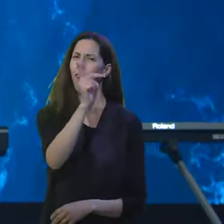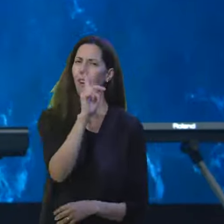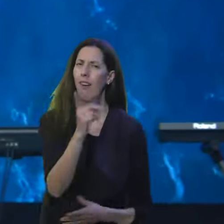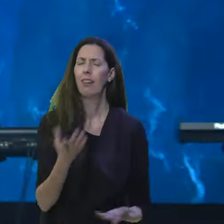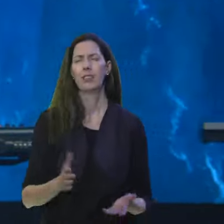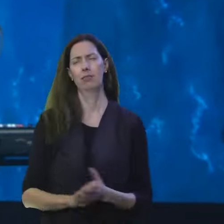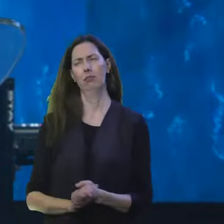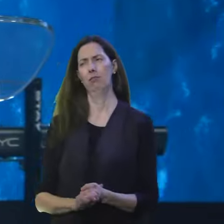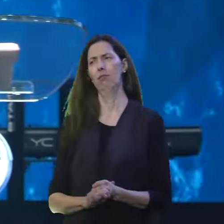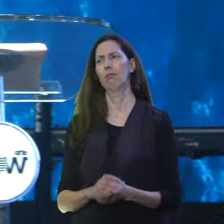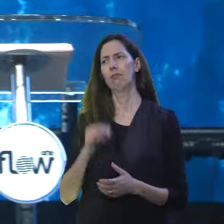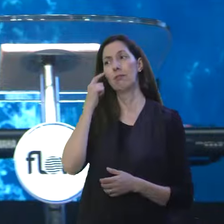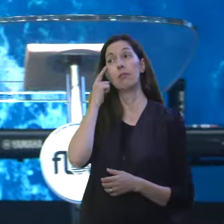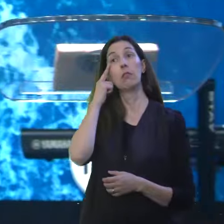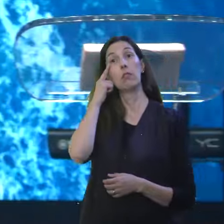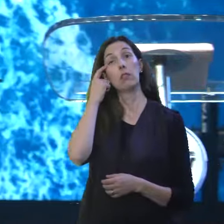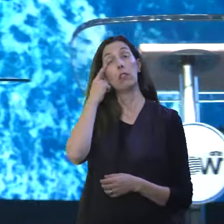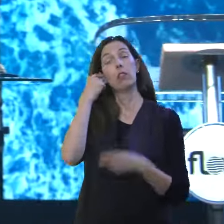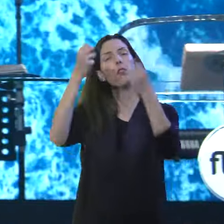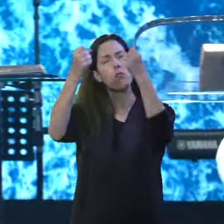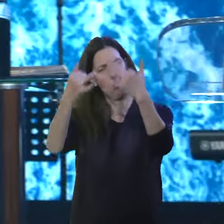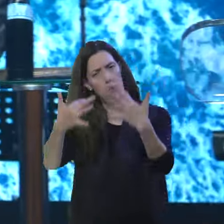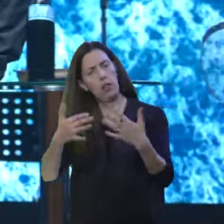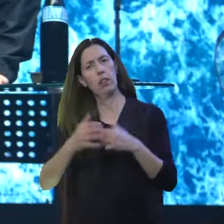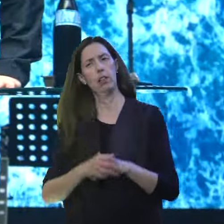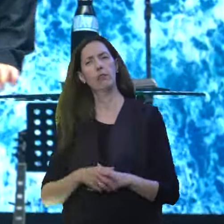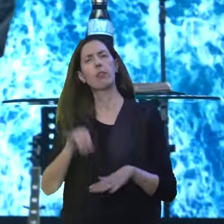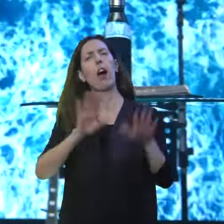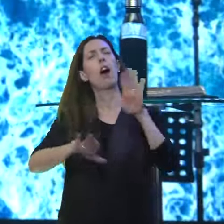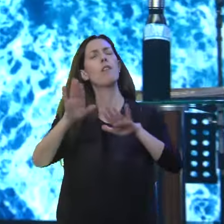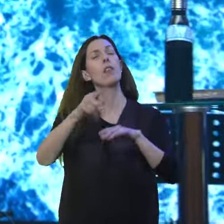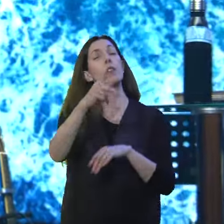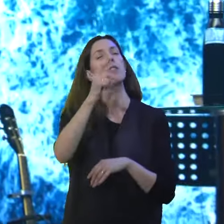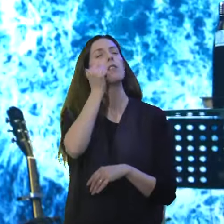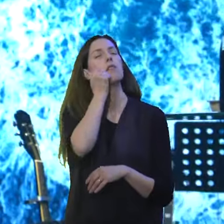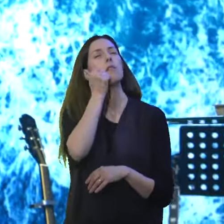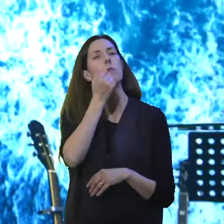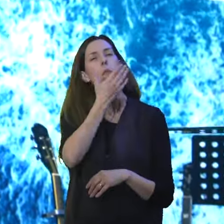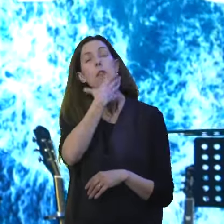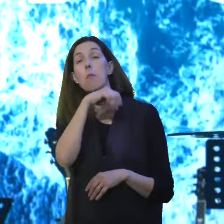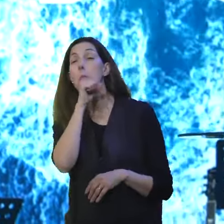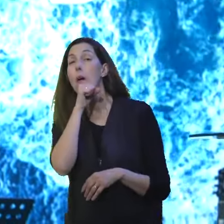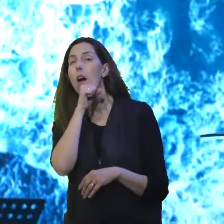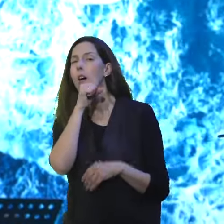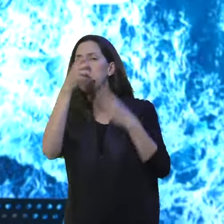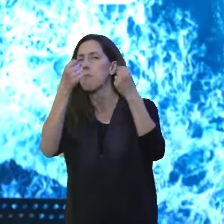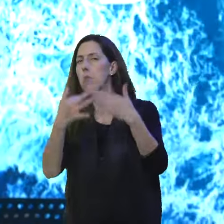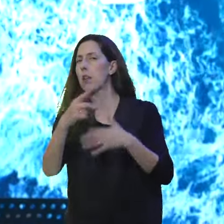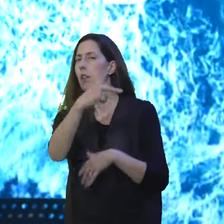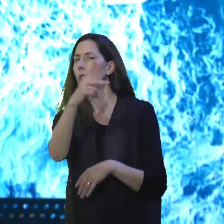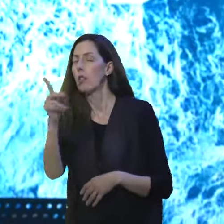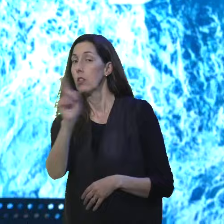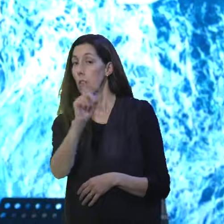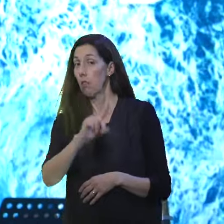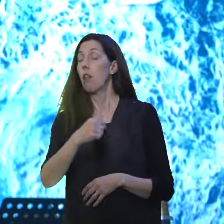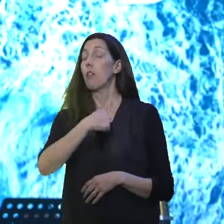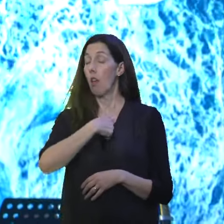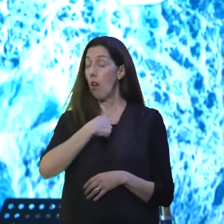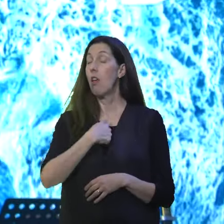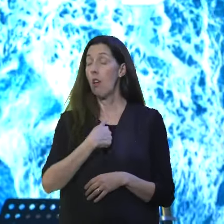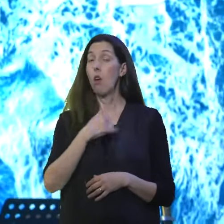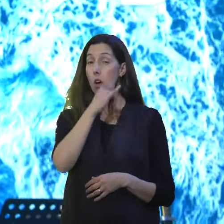Minha filha, deixa eu te contar uma coisa. Talvez teu pai não teve essa conversa com você. Então eu vou ter essa conversa